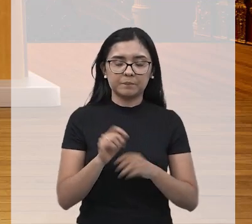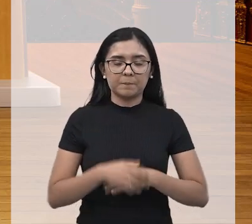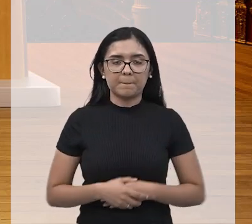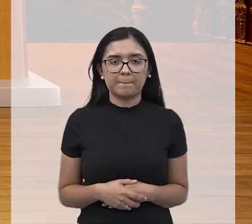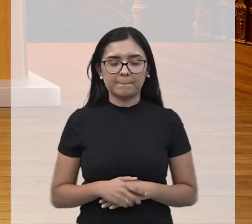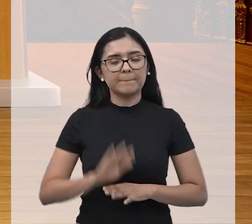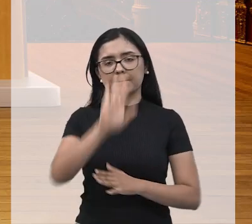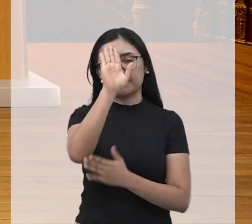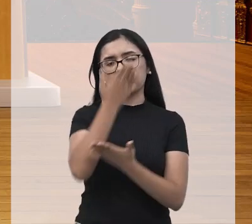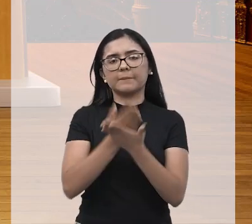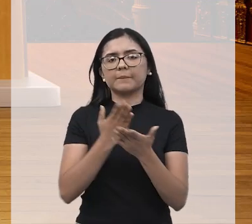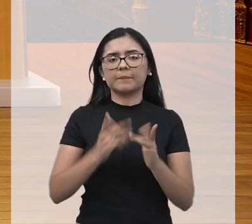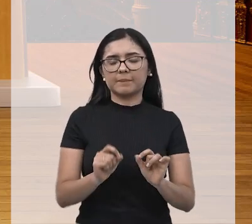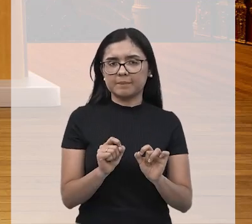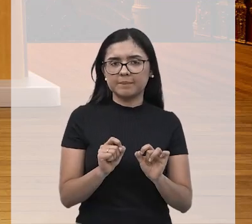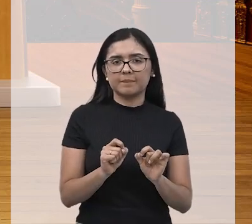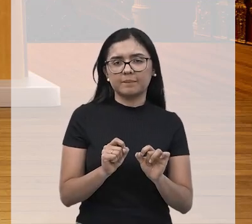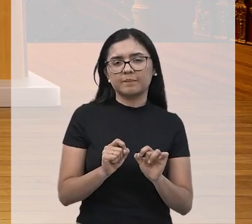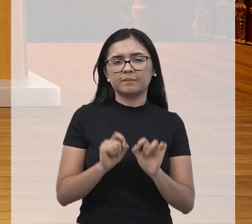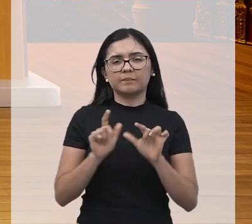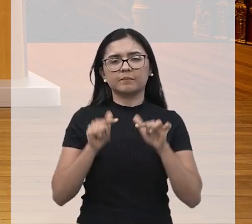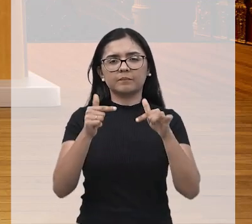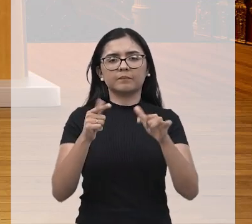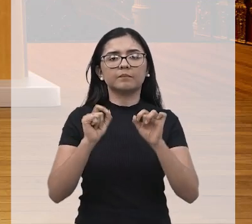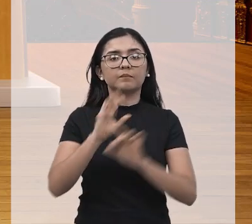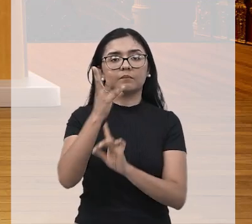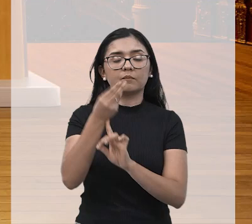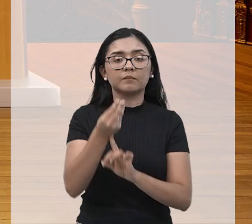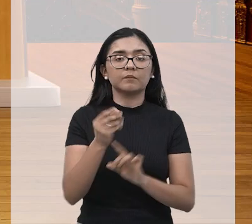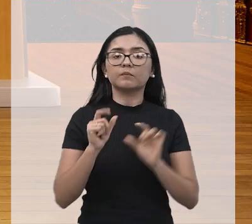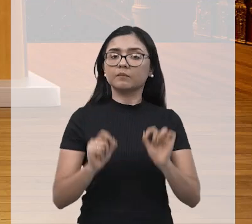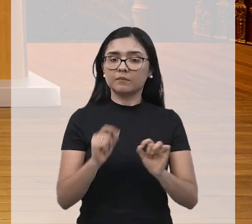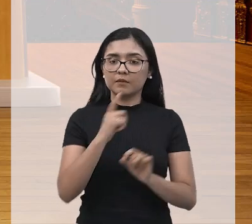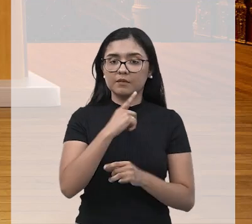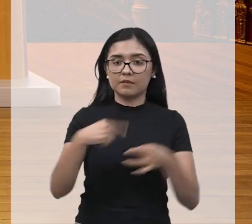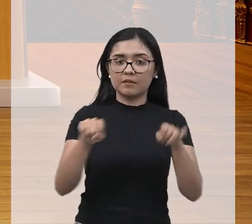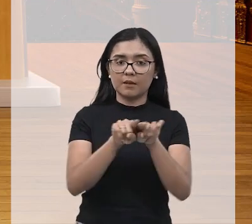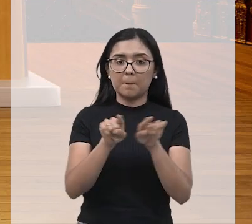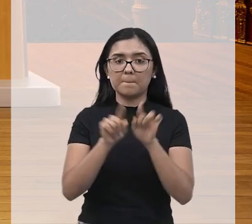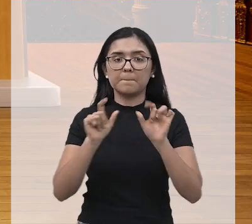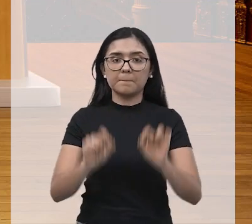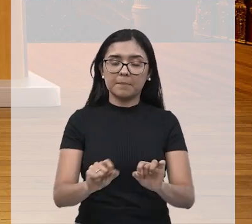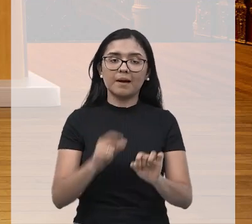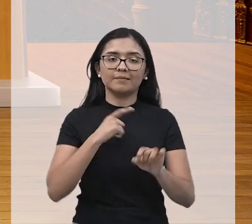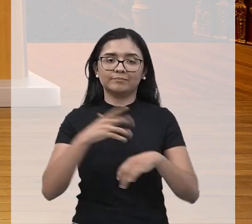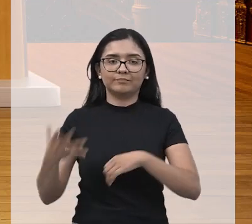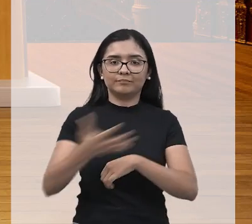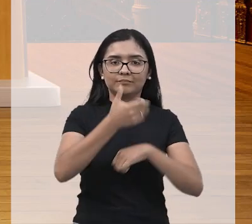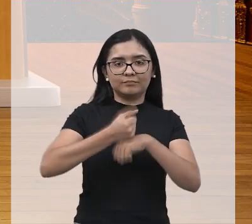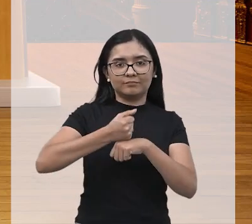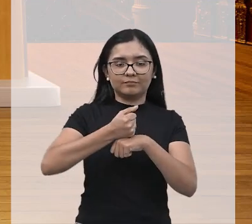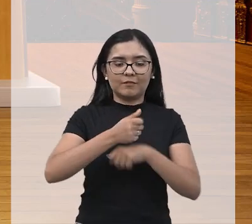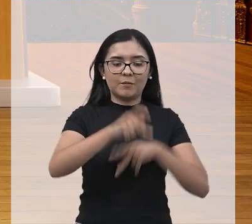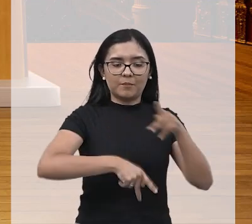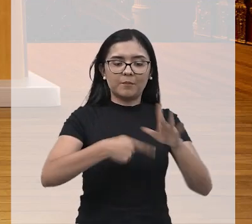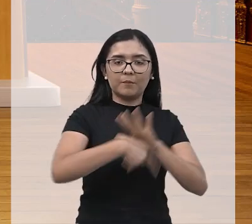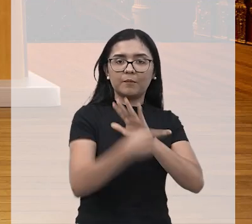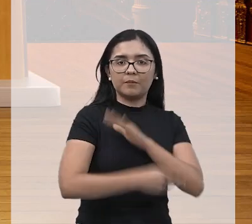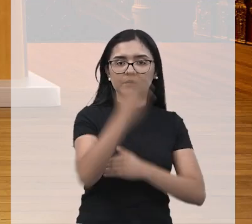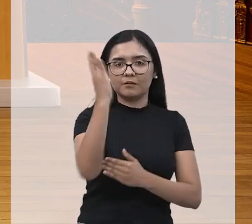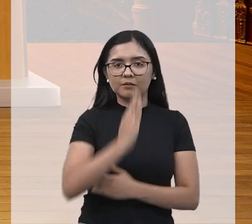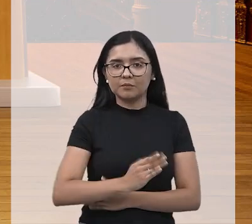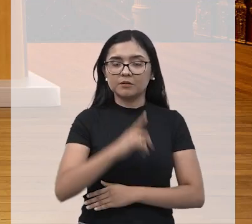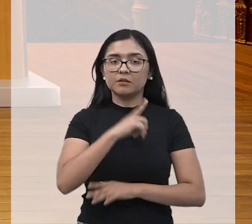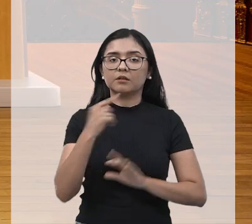eles acreditavam que trazendo essas manifestações artísticas, eles estavam ali também colonizando, né, a população brasileira. Então,